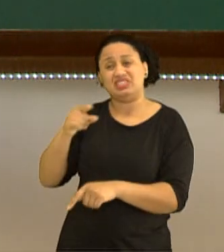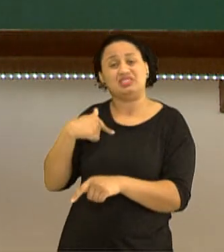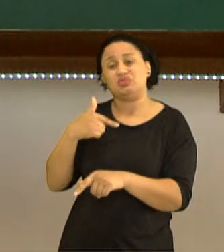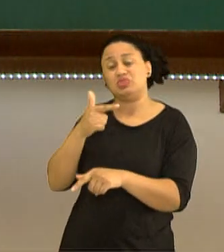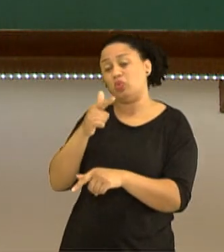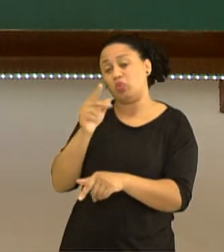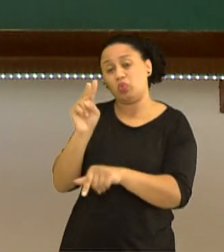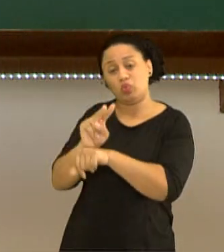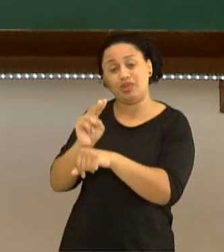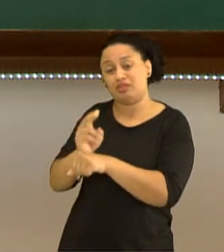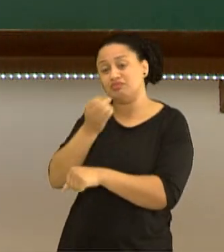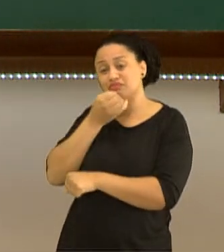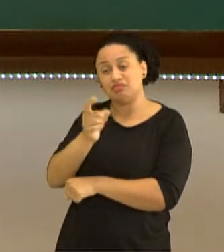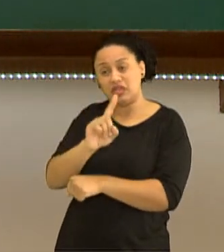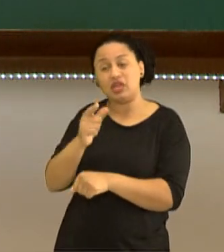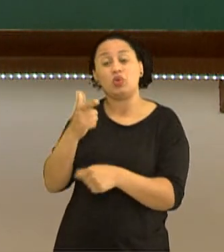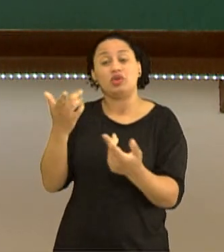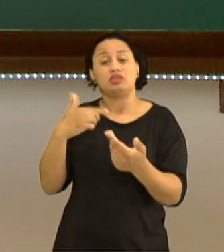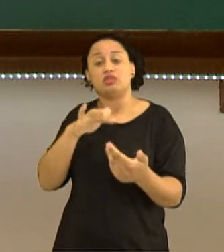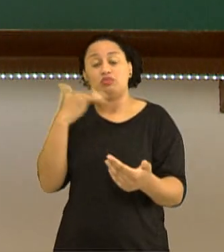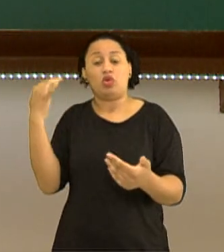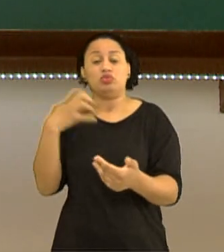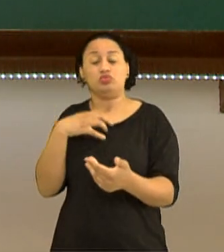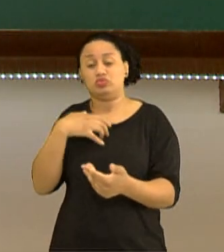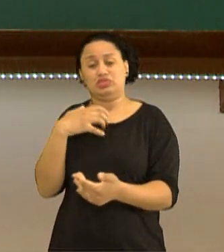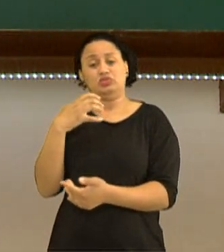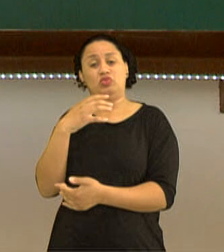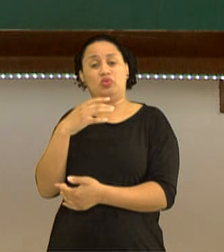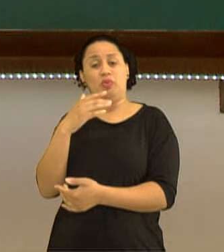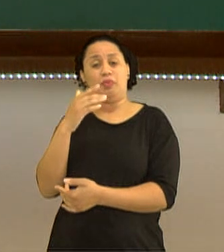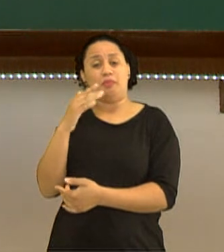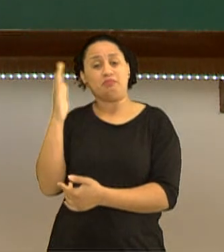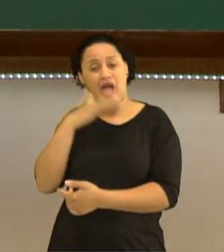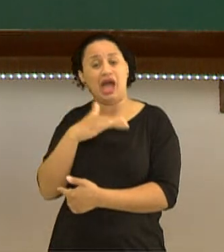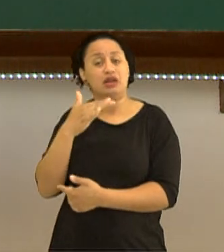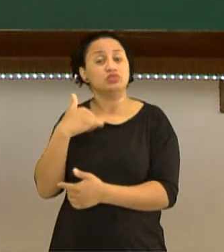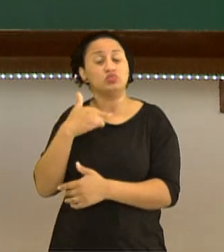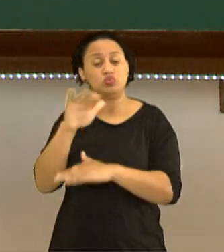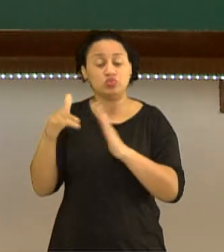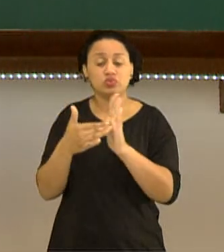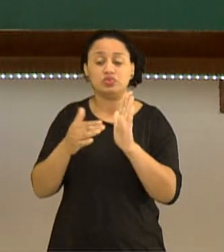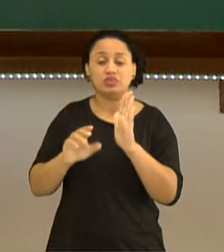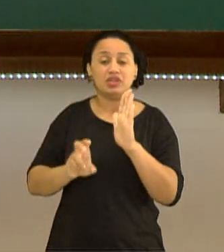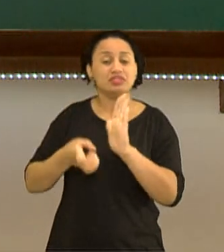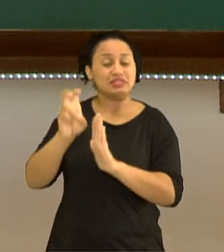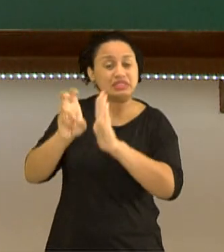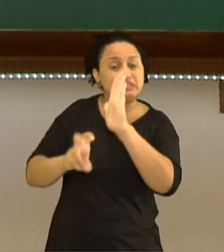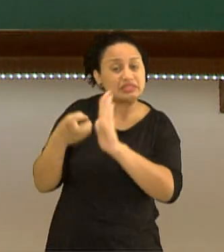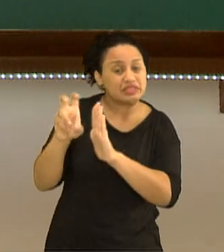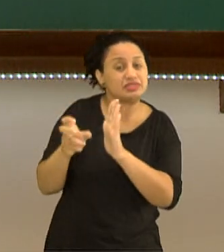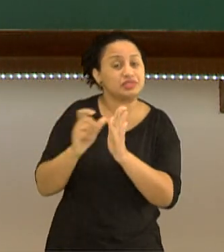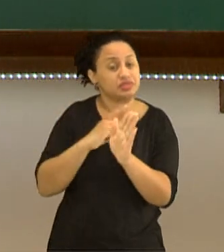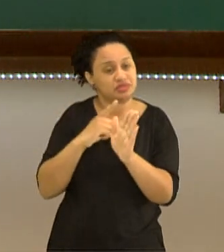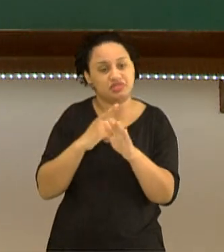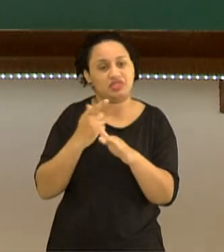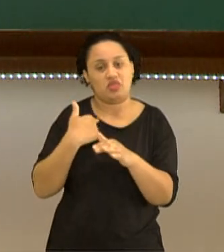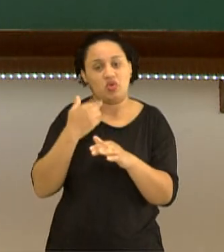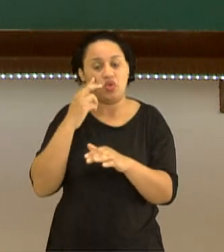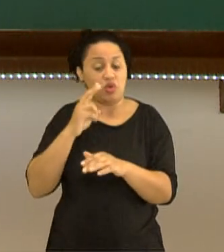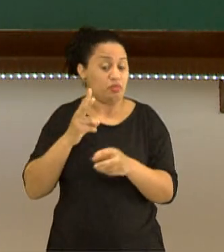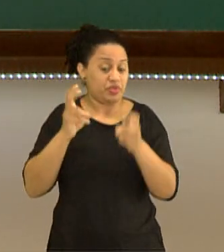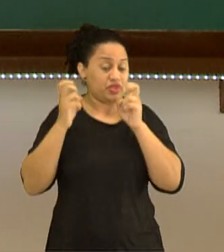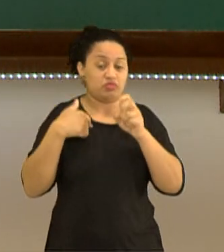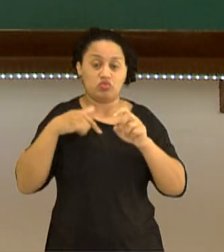e quando eles morrem de forma cruel, toda essa carga energética, isso inclusive olhando não só do ponto de